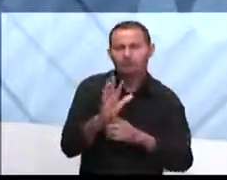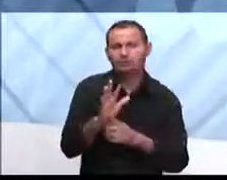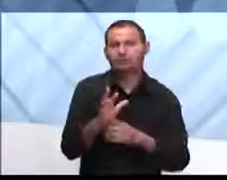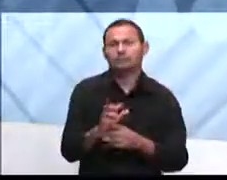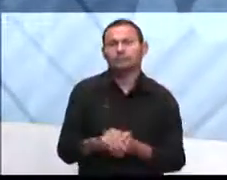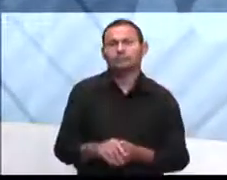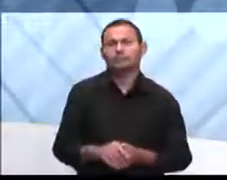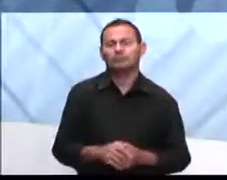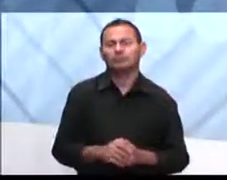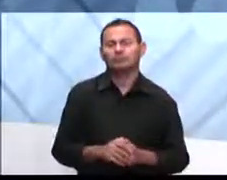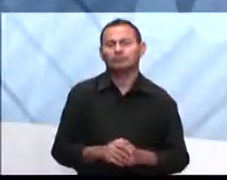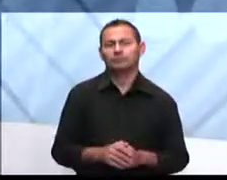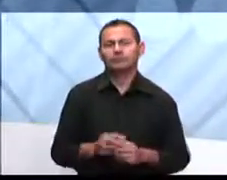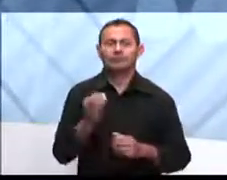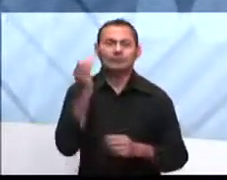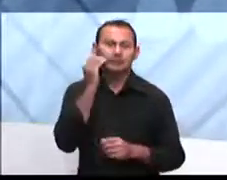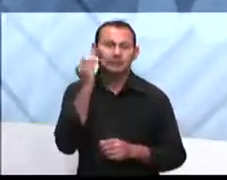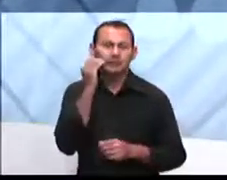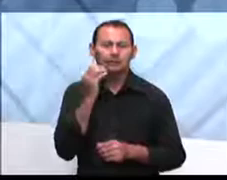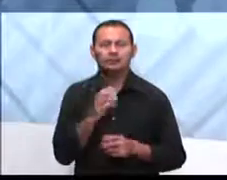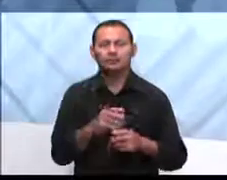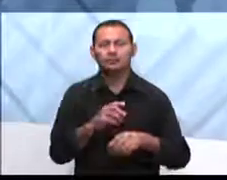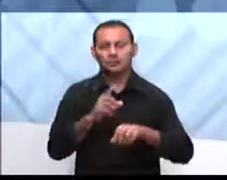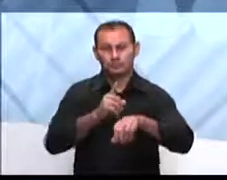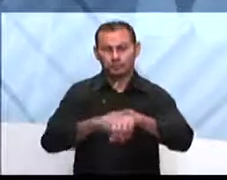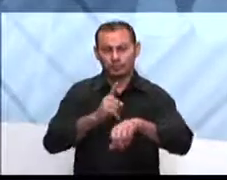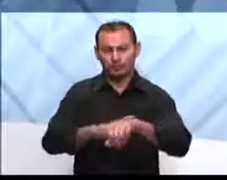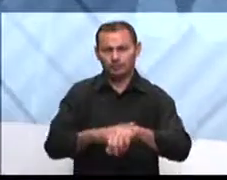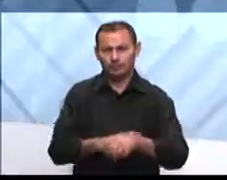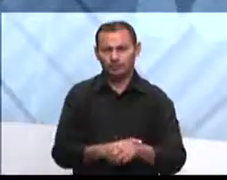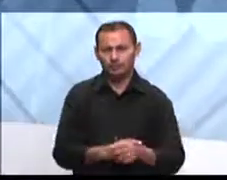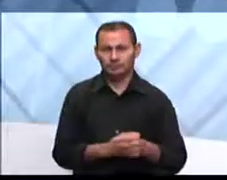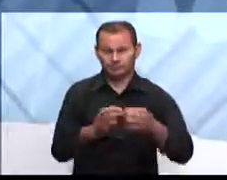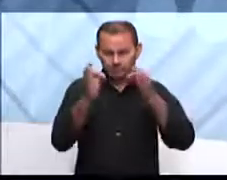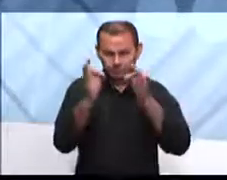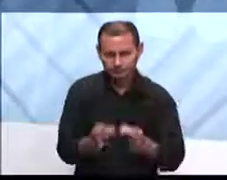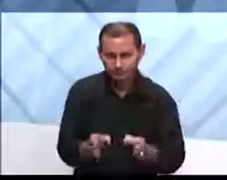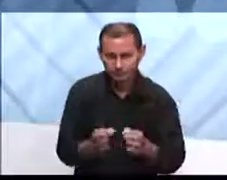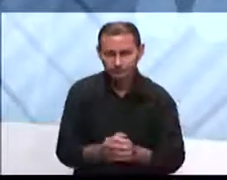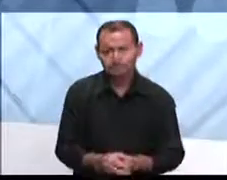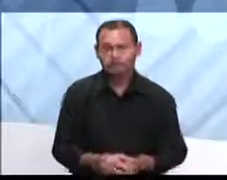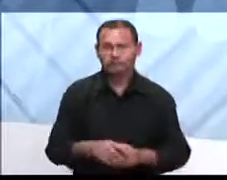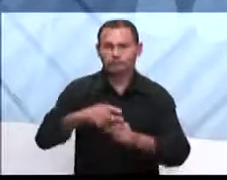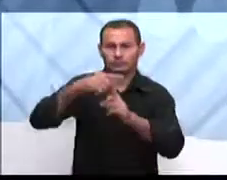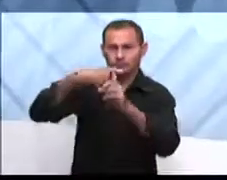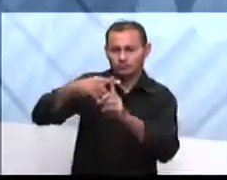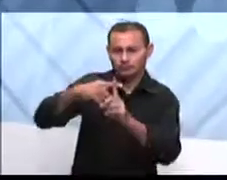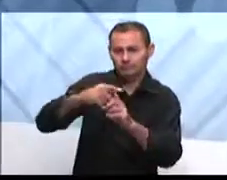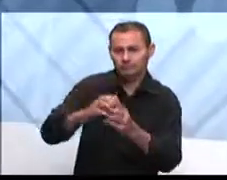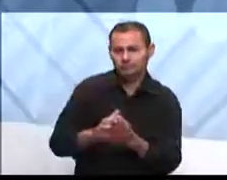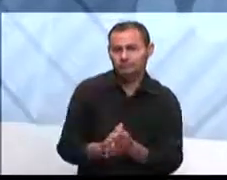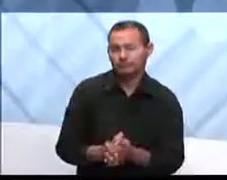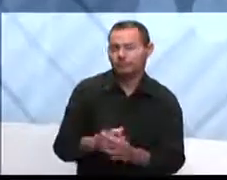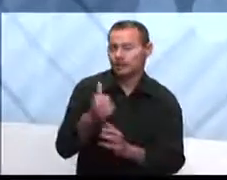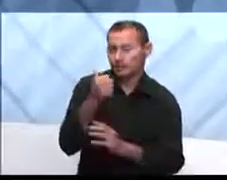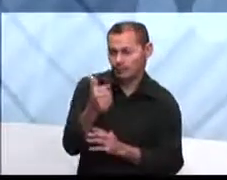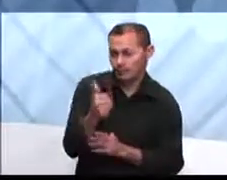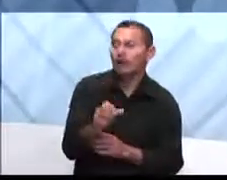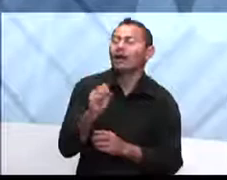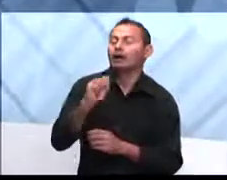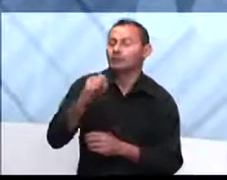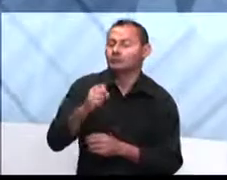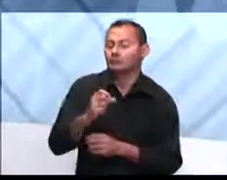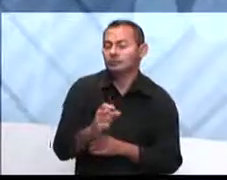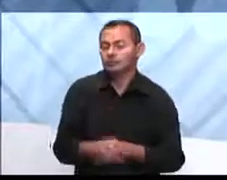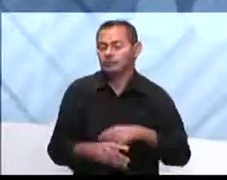resultado desse teste. A partir do momento que se confirma positivamente, né, e aí sim,